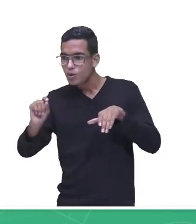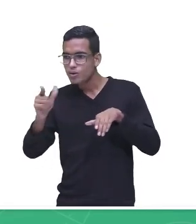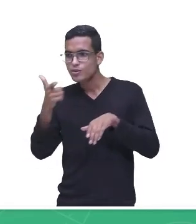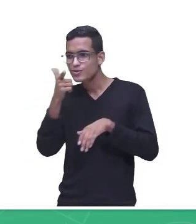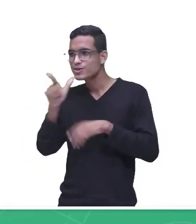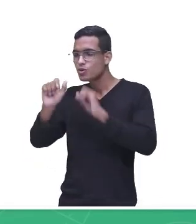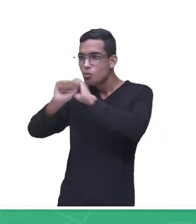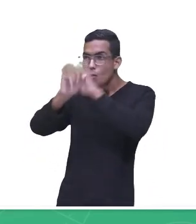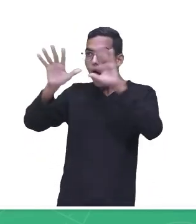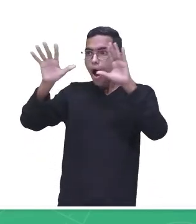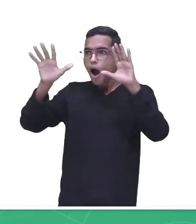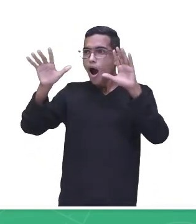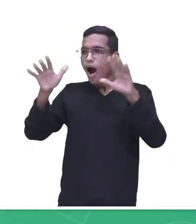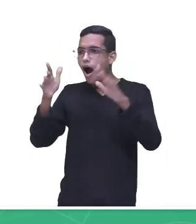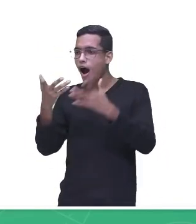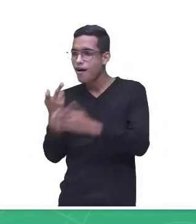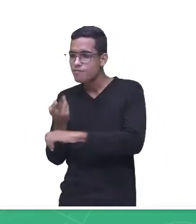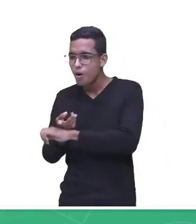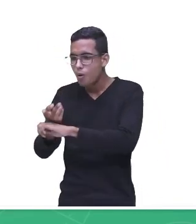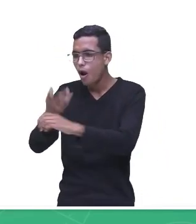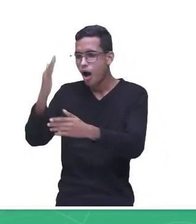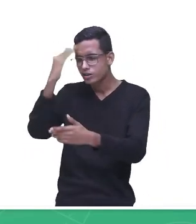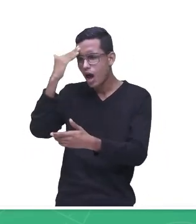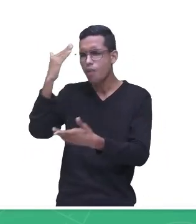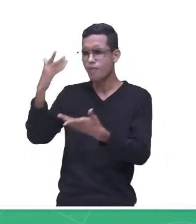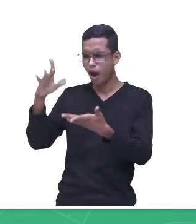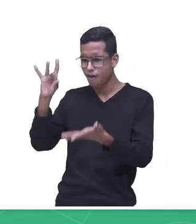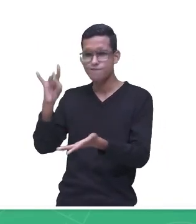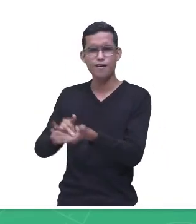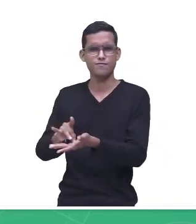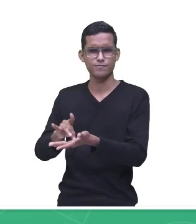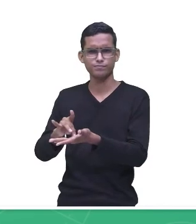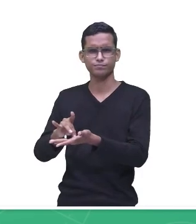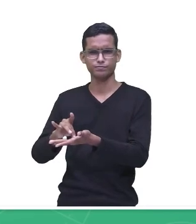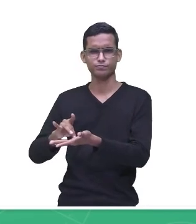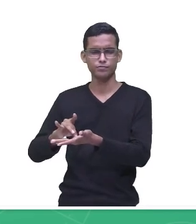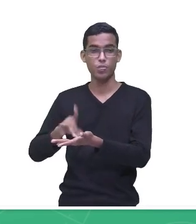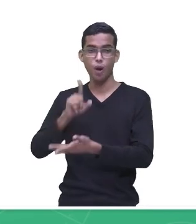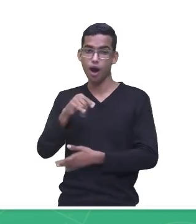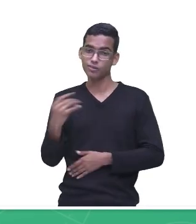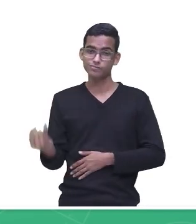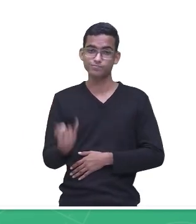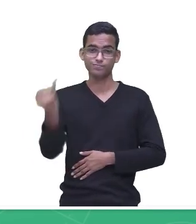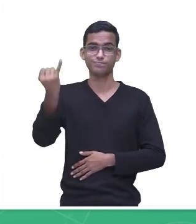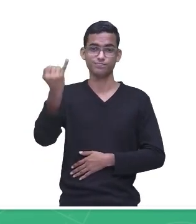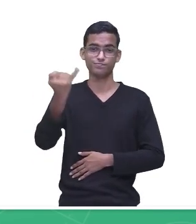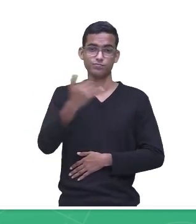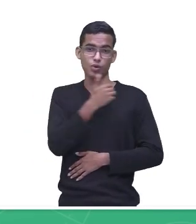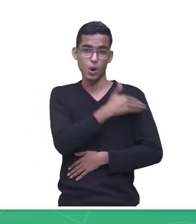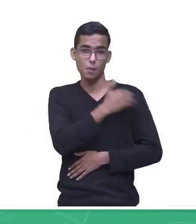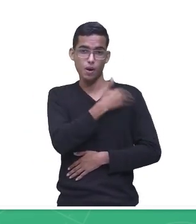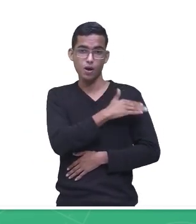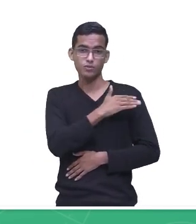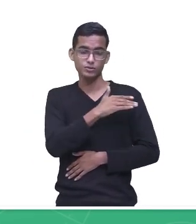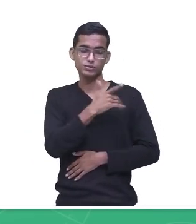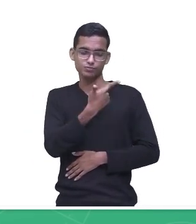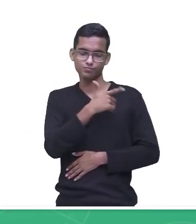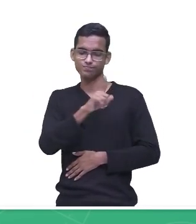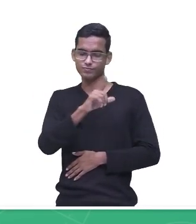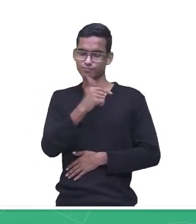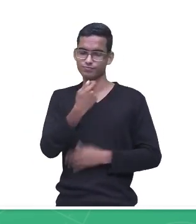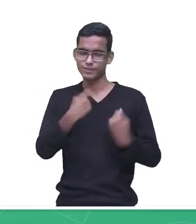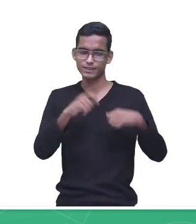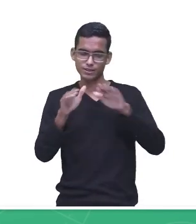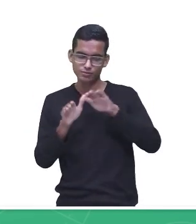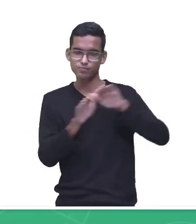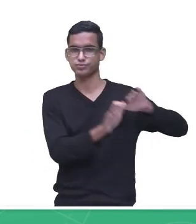passo a mudar e tentar transformar esse mundo aí. Isso é muito importante, né? Sair desse preconceito aí. Perfeito? Então é